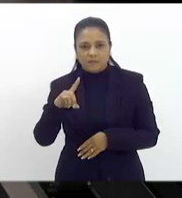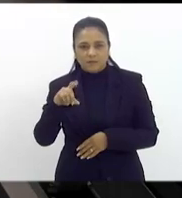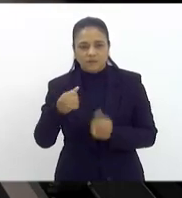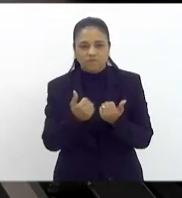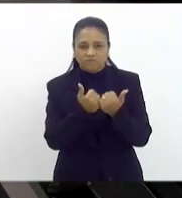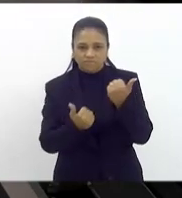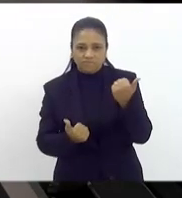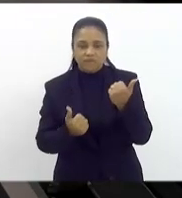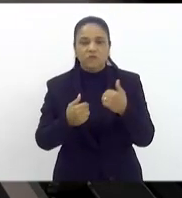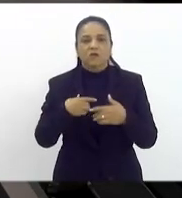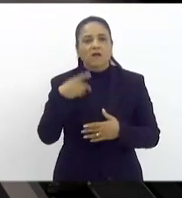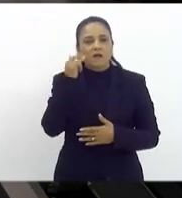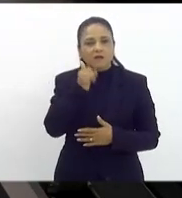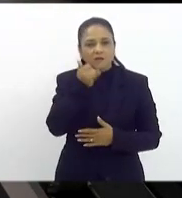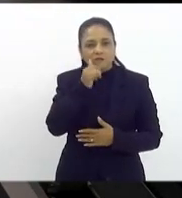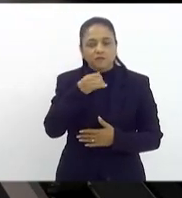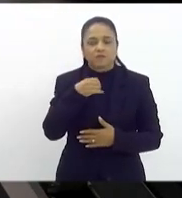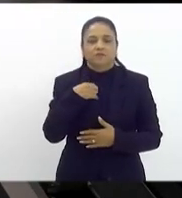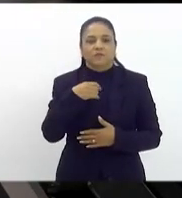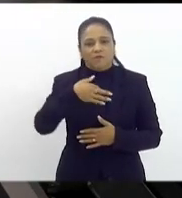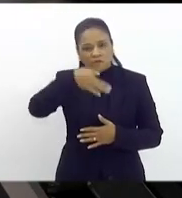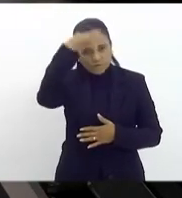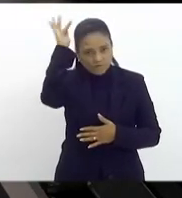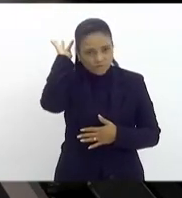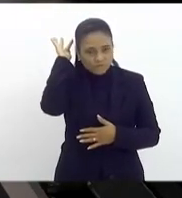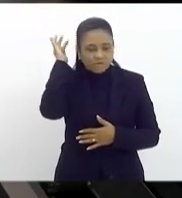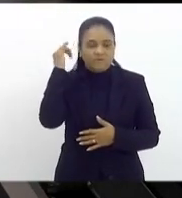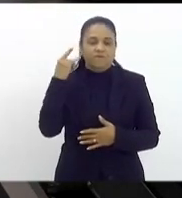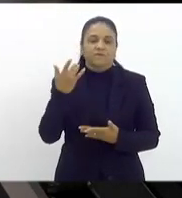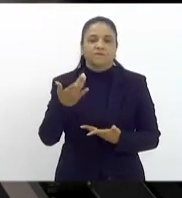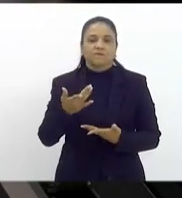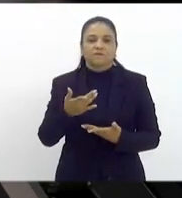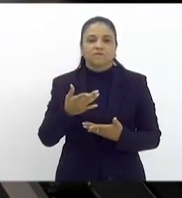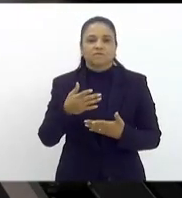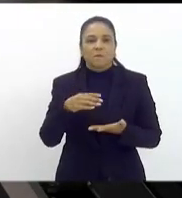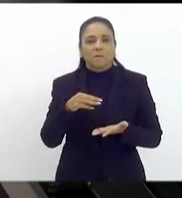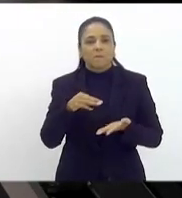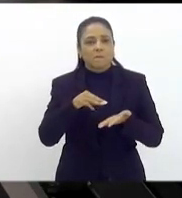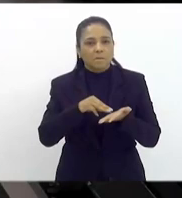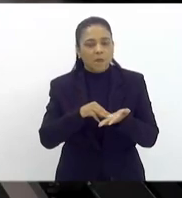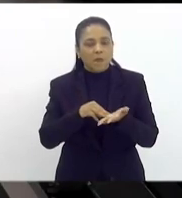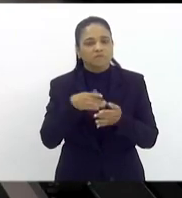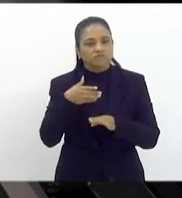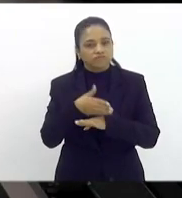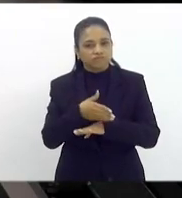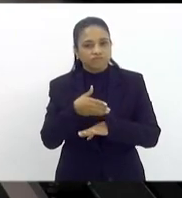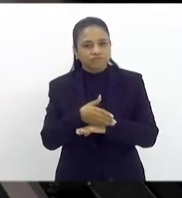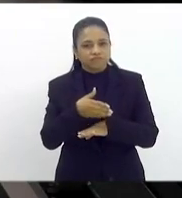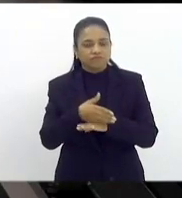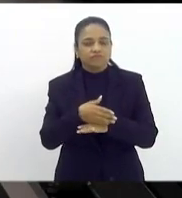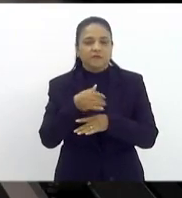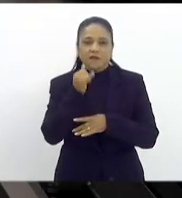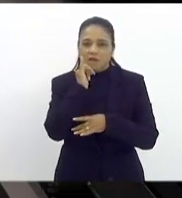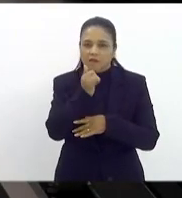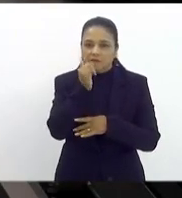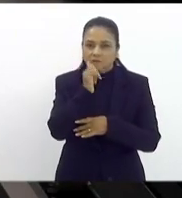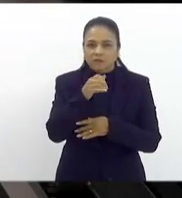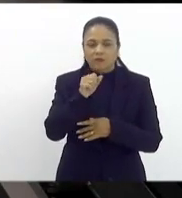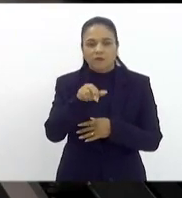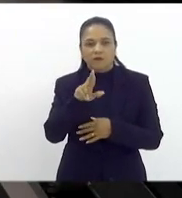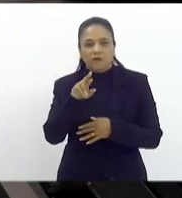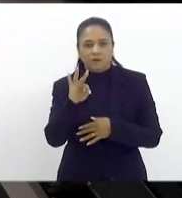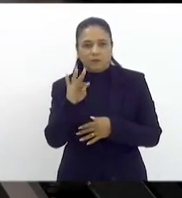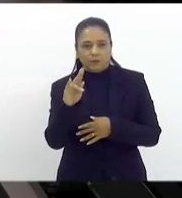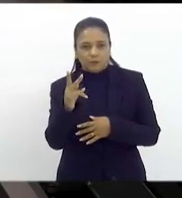deputado Fred Pacheco, nosso membro efetivo e também sub-relator deputado Arthur